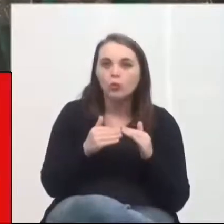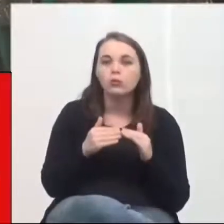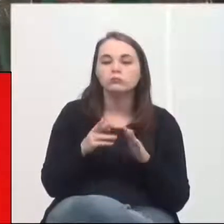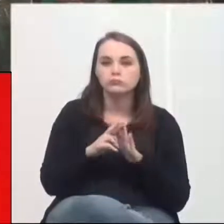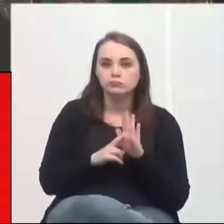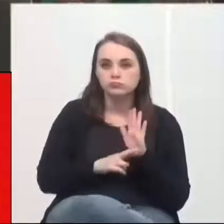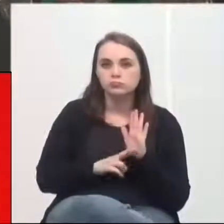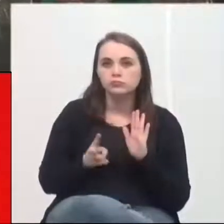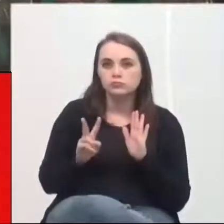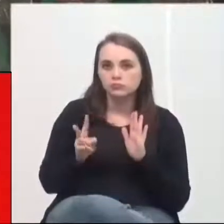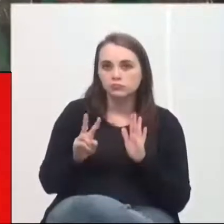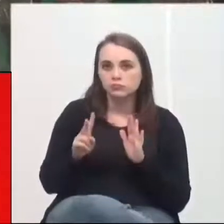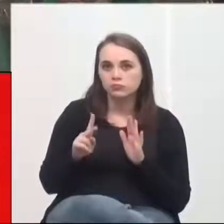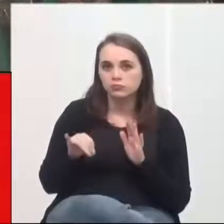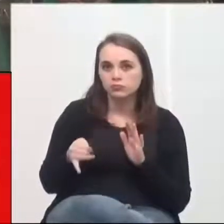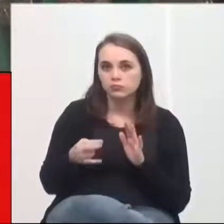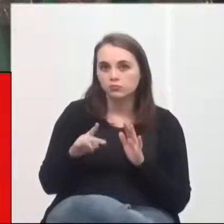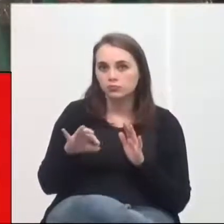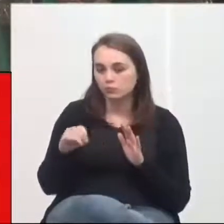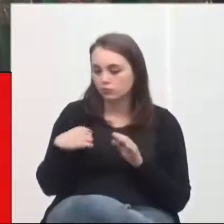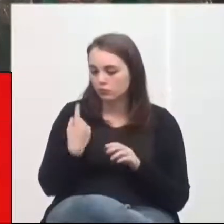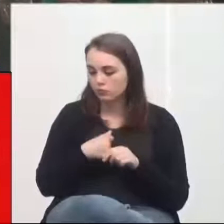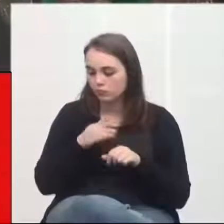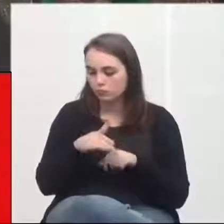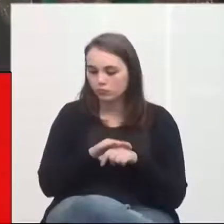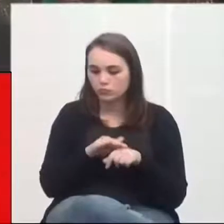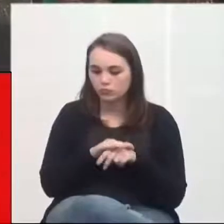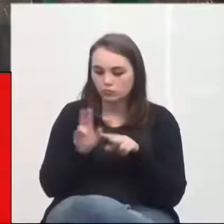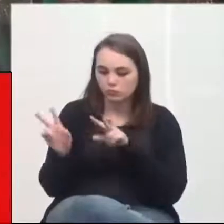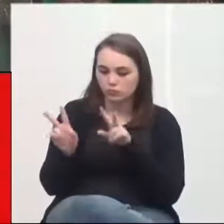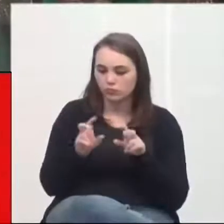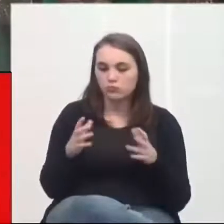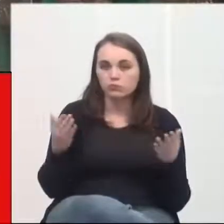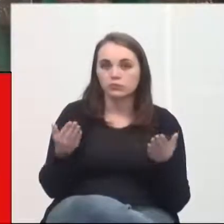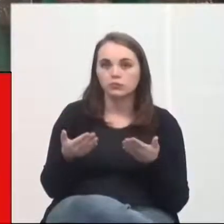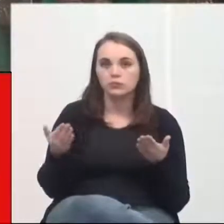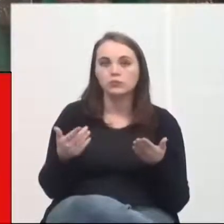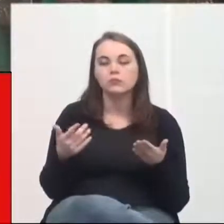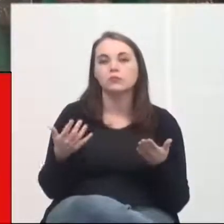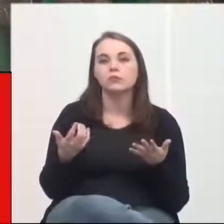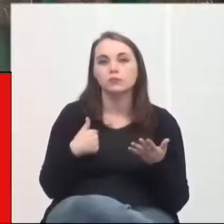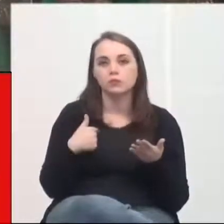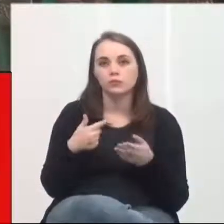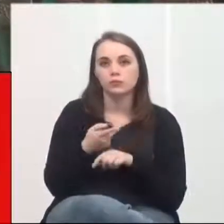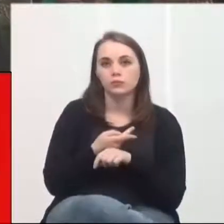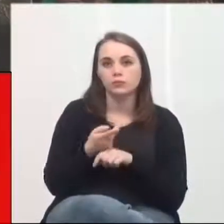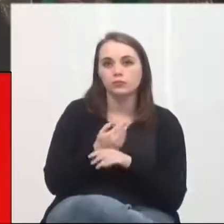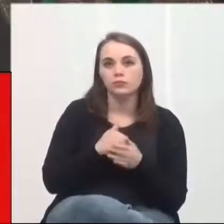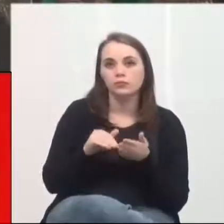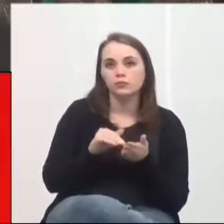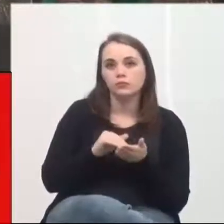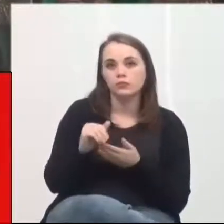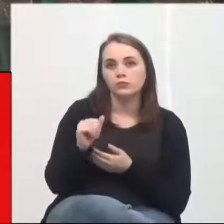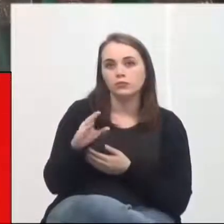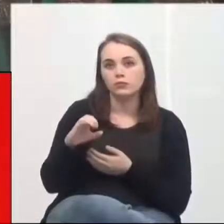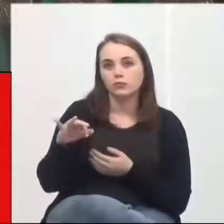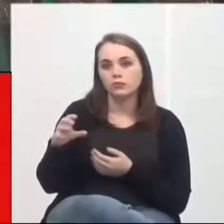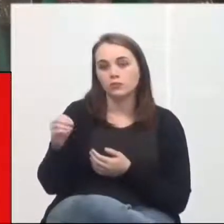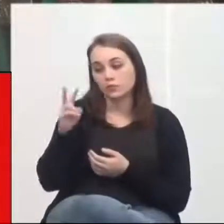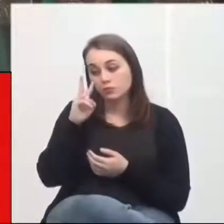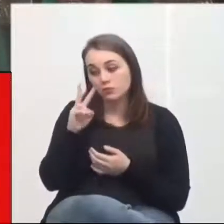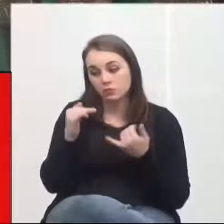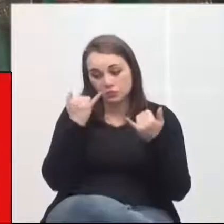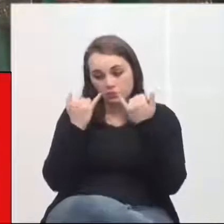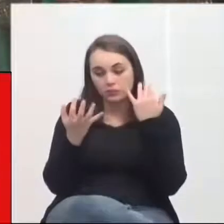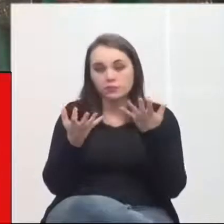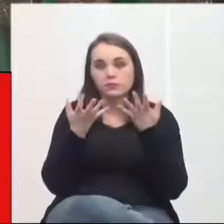vereador Kaminski, até já conversamos sobre o assunto, hoje ainda procurei o secretário Acelli para buscar um pouco mais de informação, e